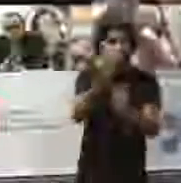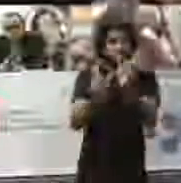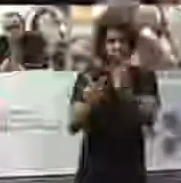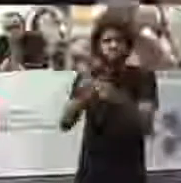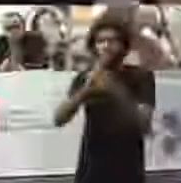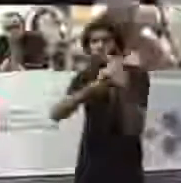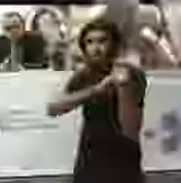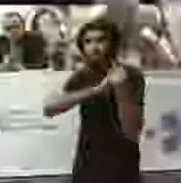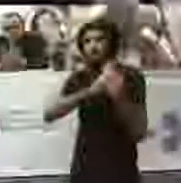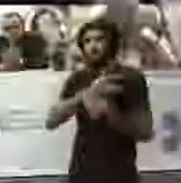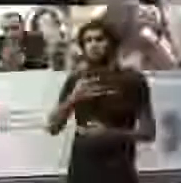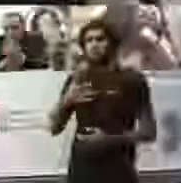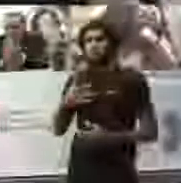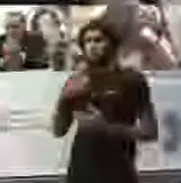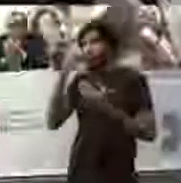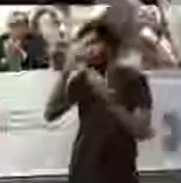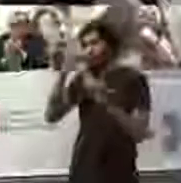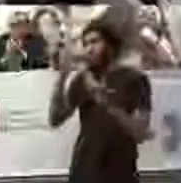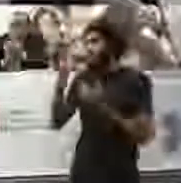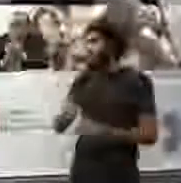tema obrigado a todos